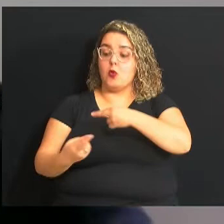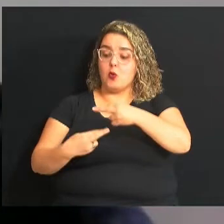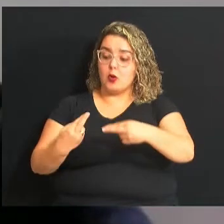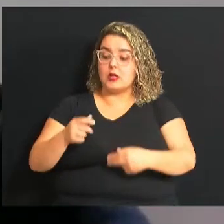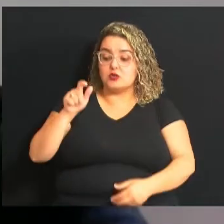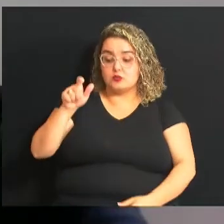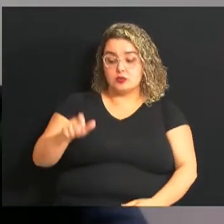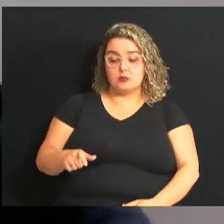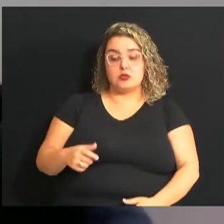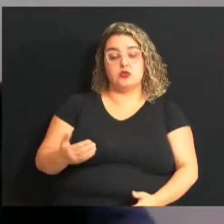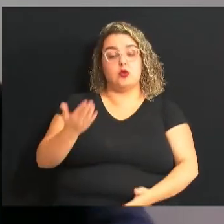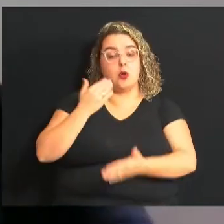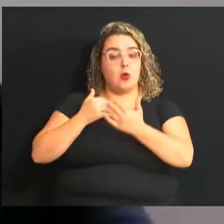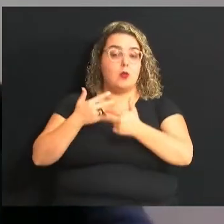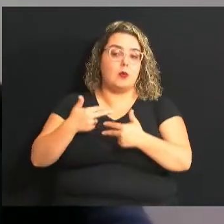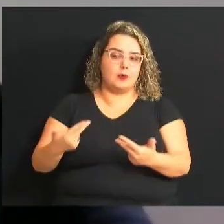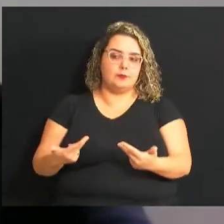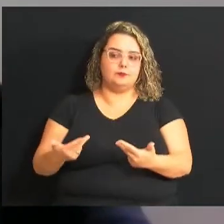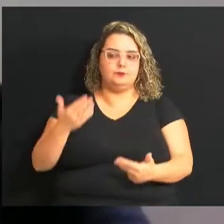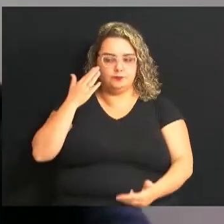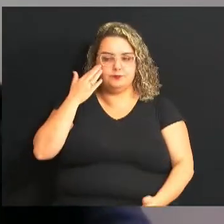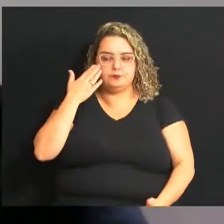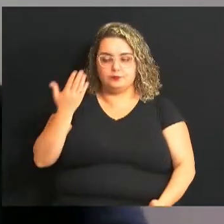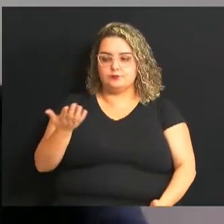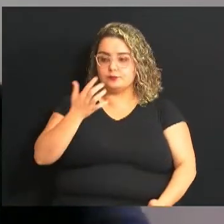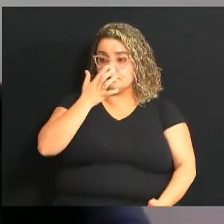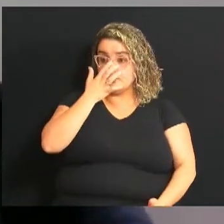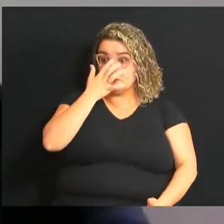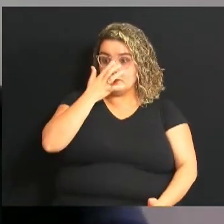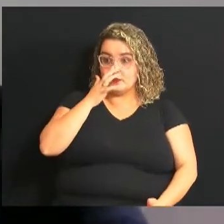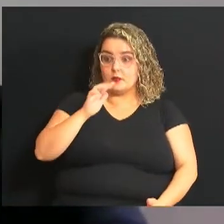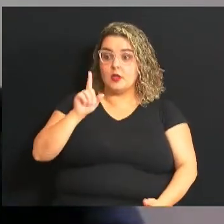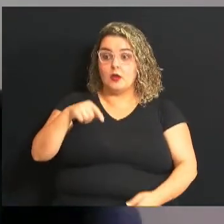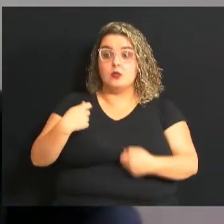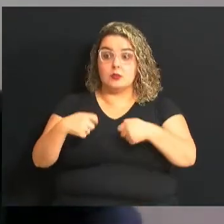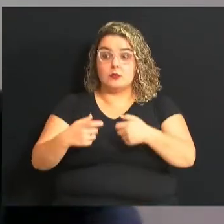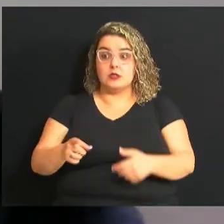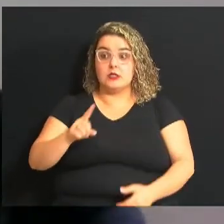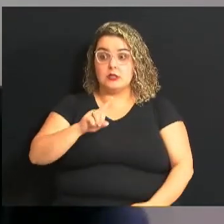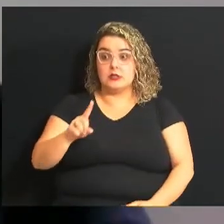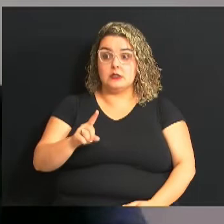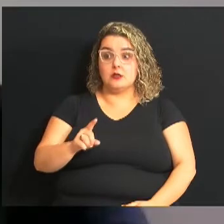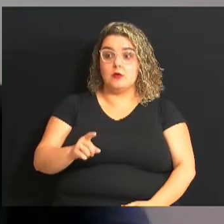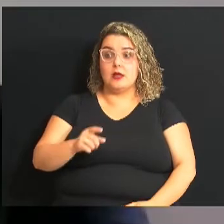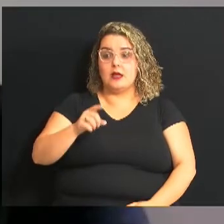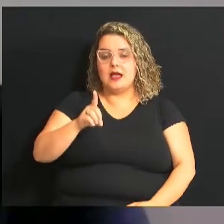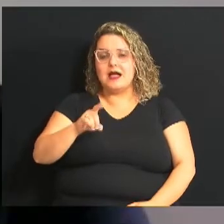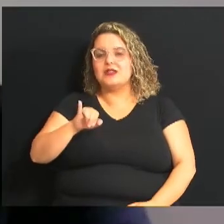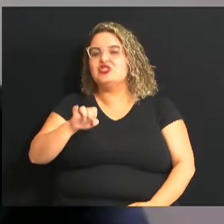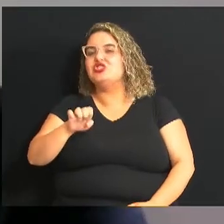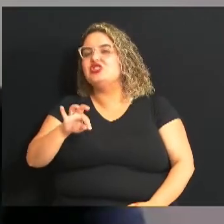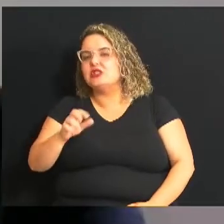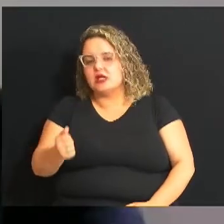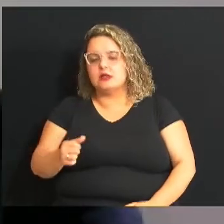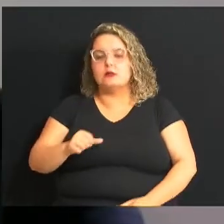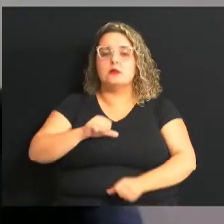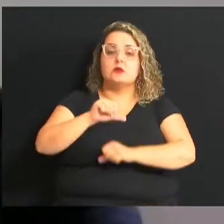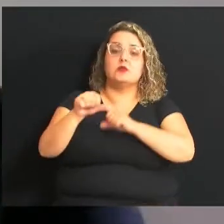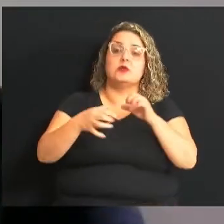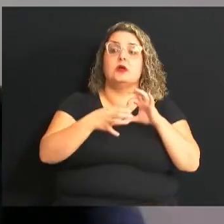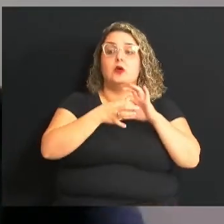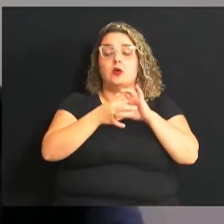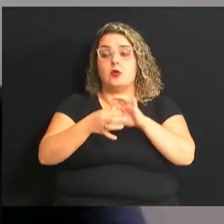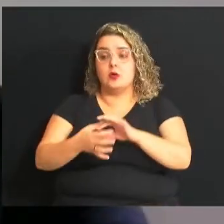o alimento, entende? Então, isso que é necessário, não é seguir uma dieta em si, é mudar todo o contexto,